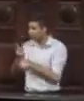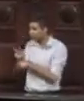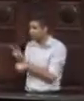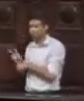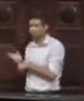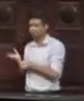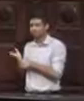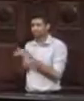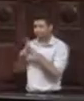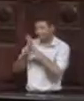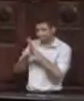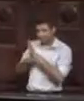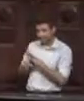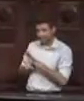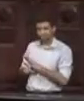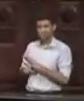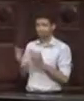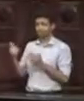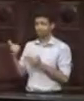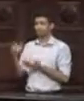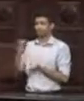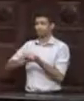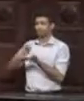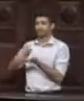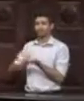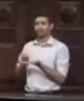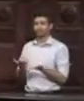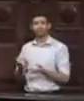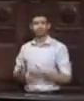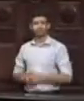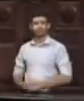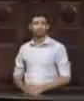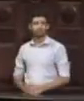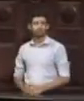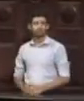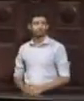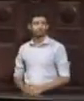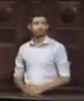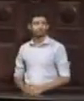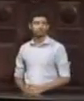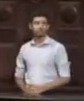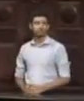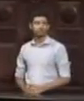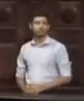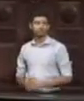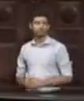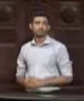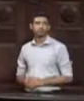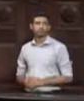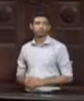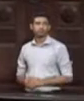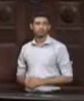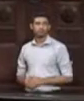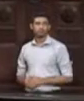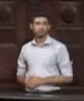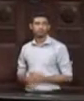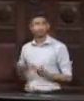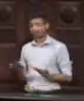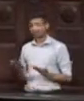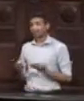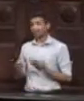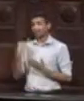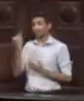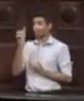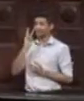uma avaliação para saber se aquilo que está sendo dado como benefício fiscal realmente deve